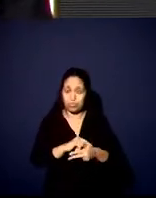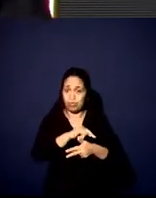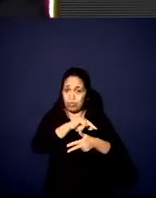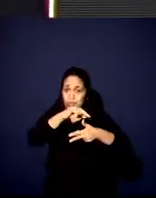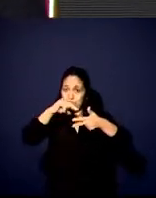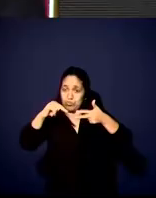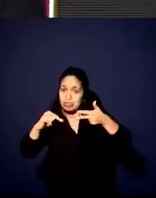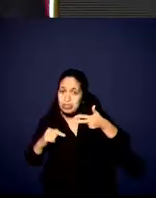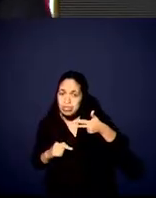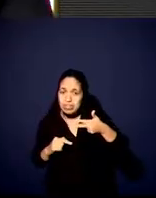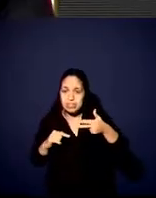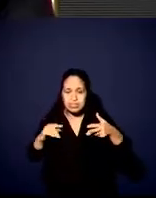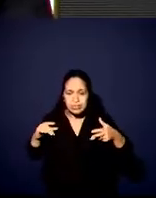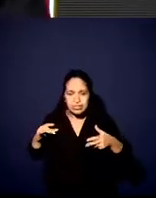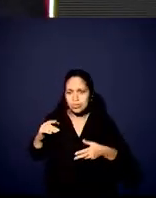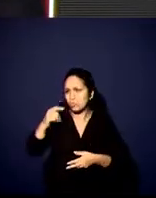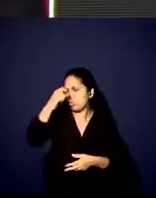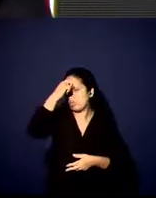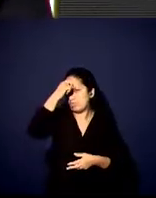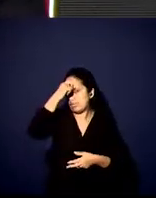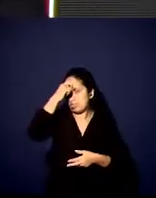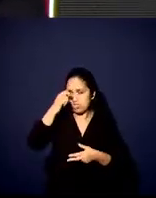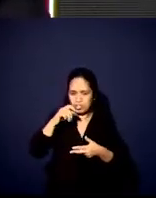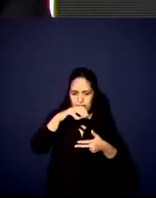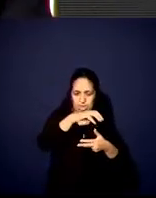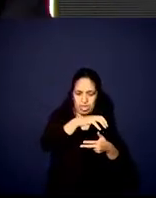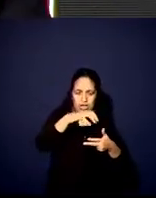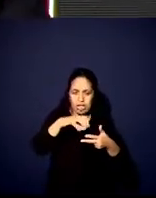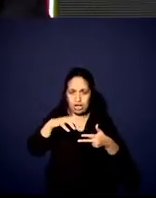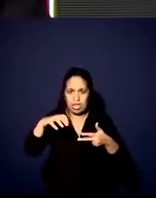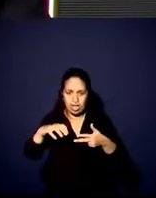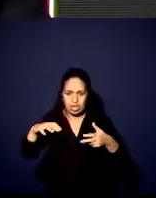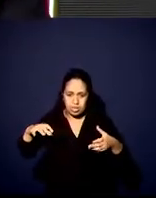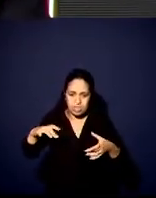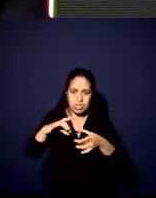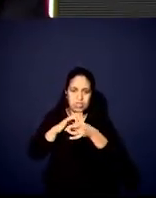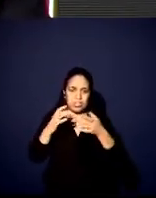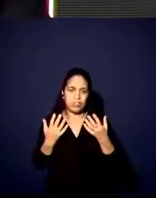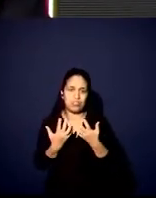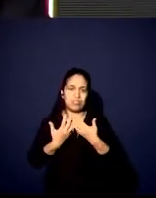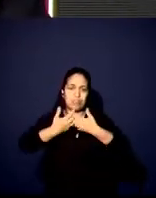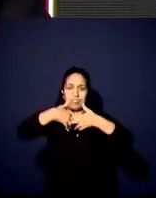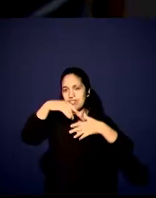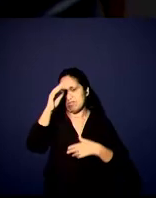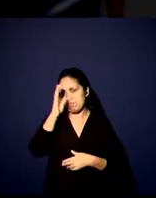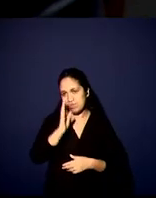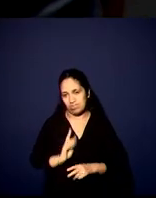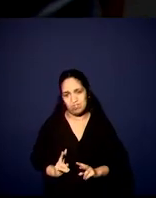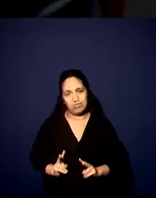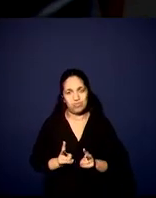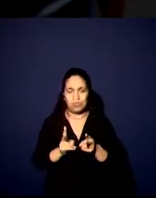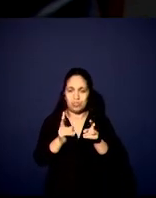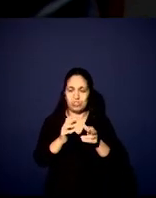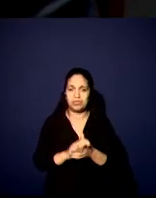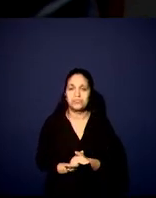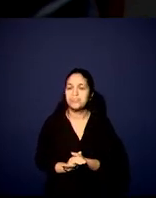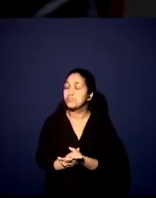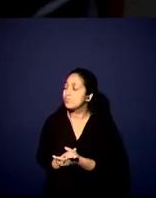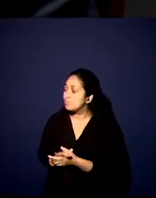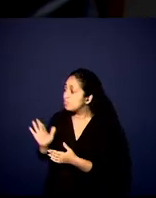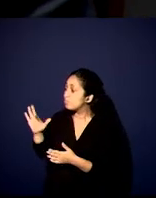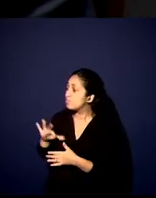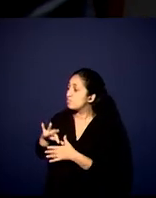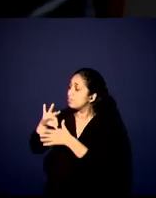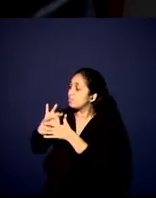possam se conscientizar que cada um no seu quadrado o Brasil harmonicamente funcionará muito melhor presidente Mais especificamente